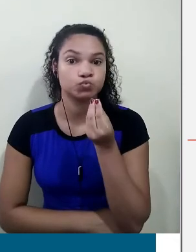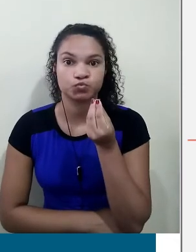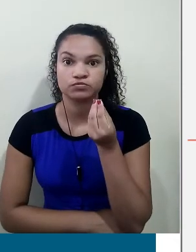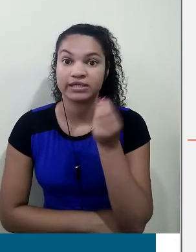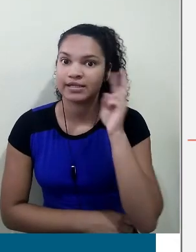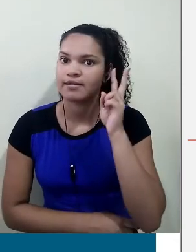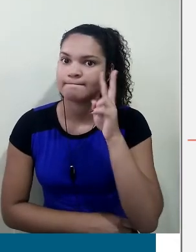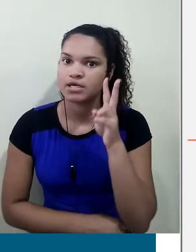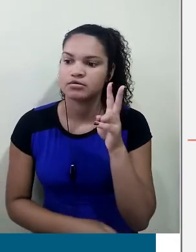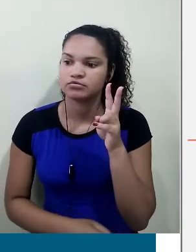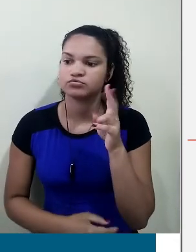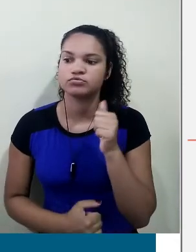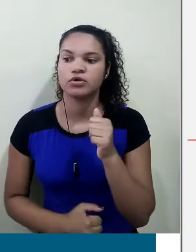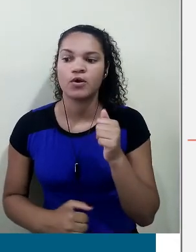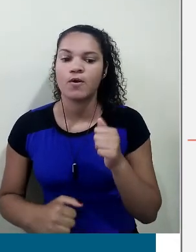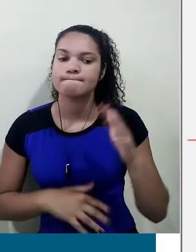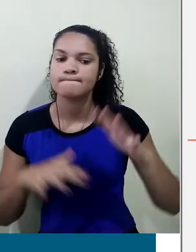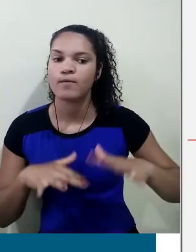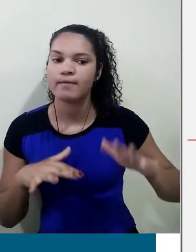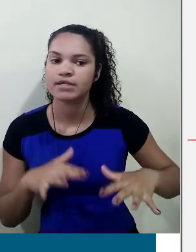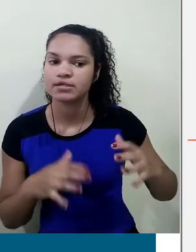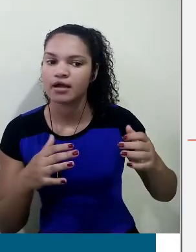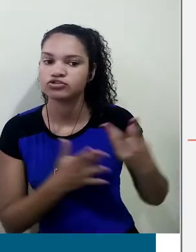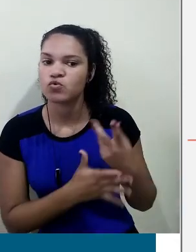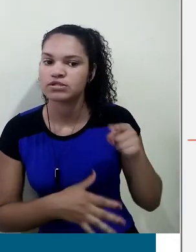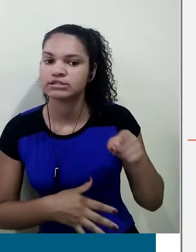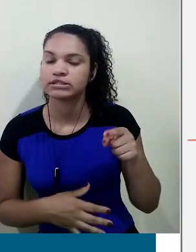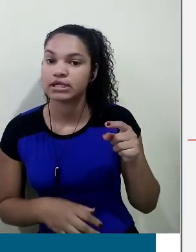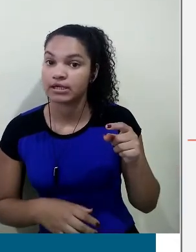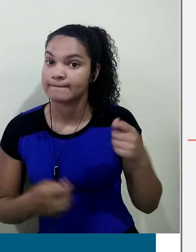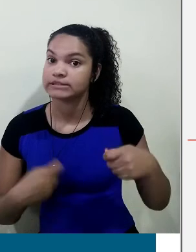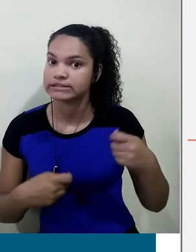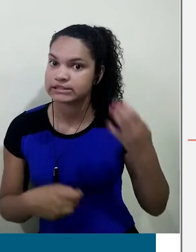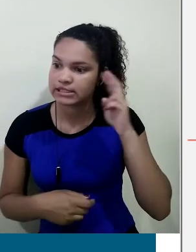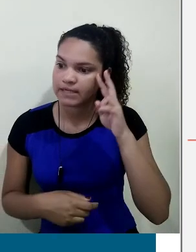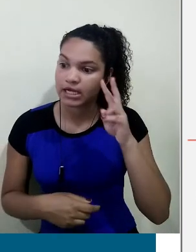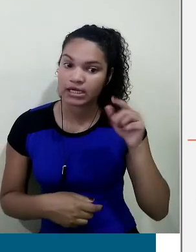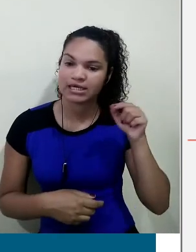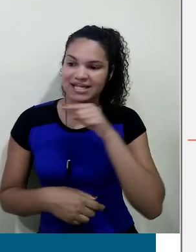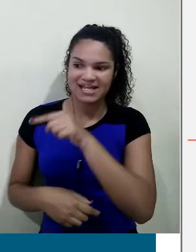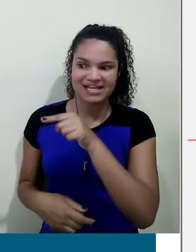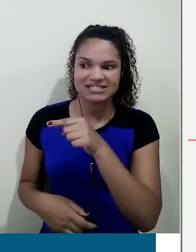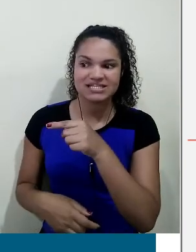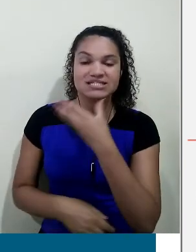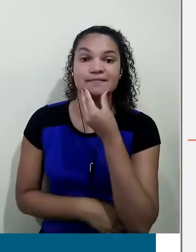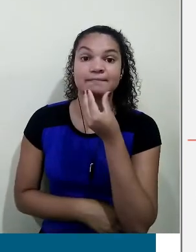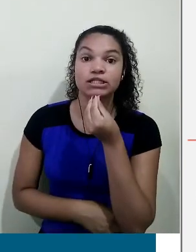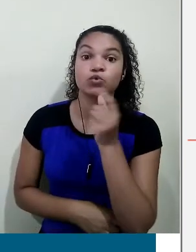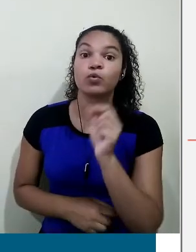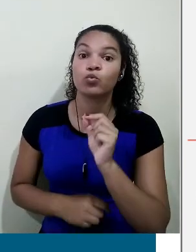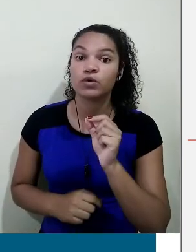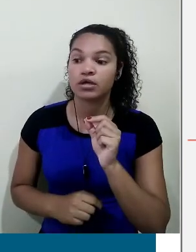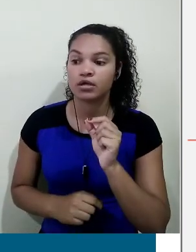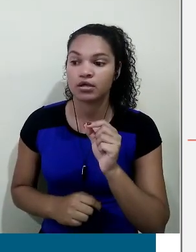menino. Lembrando da nossa definição de probabilidade do início da aula, a probabilidade de um evento ocorrer, aqui no caso ser